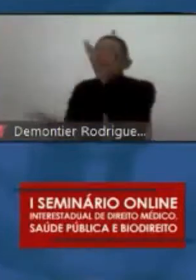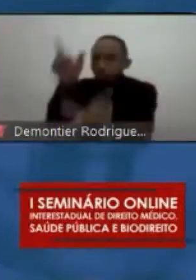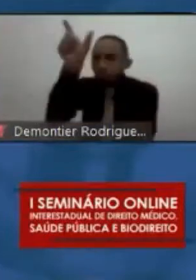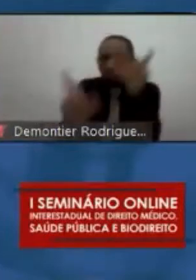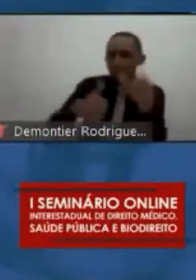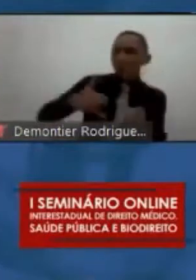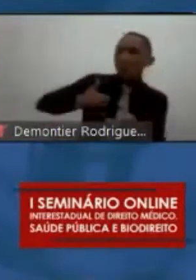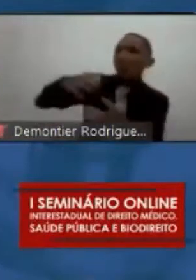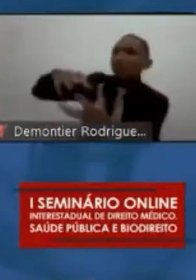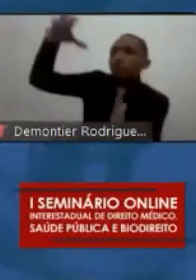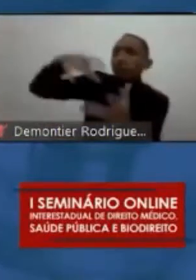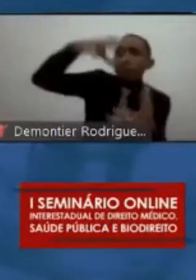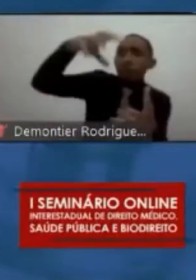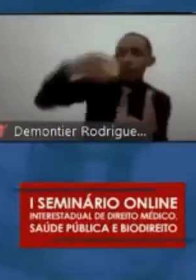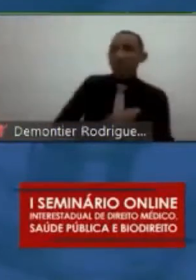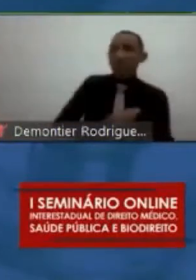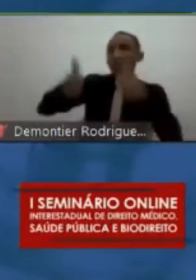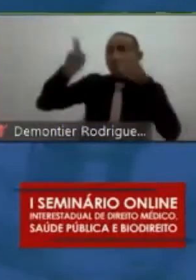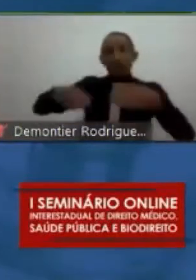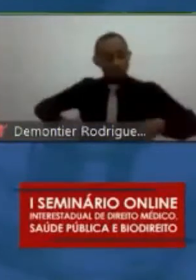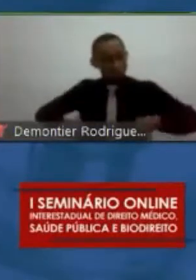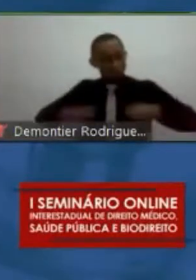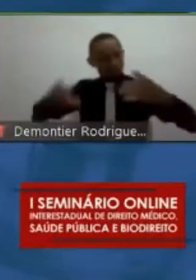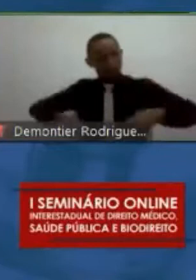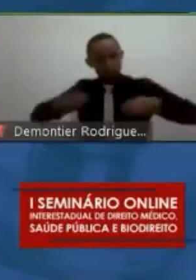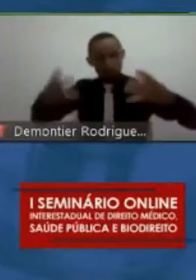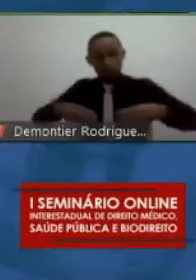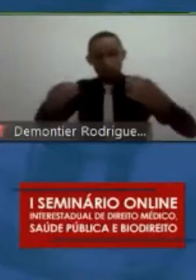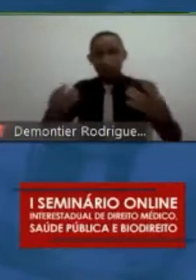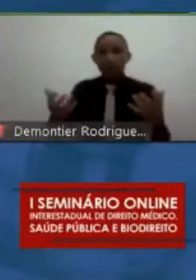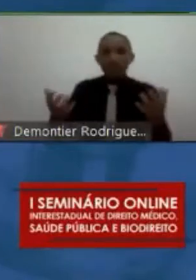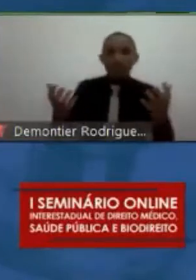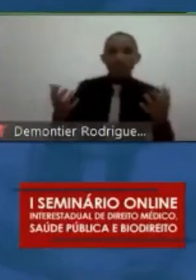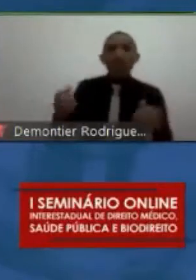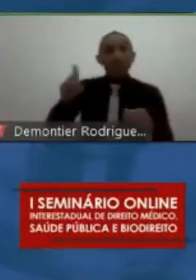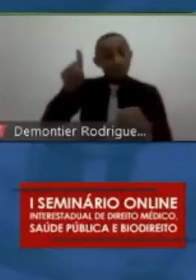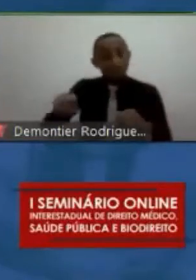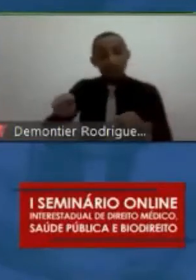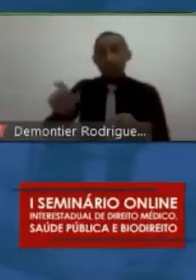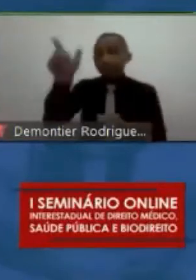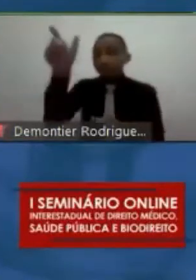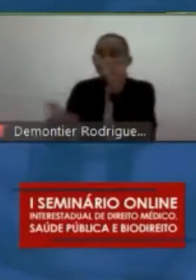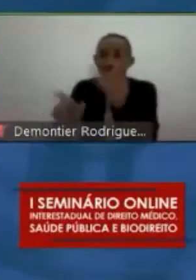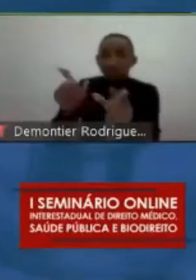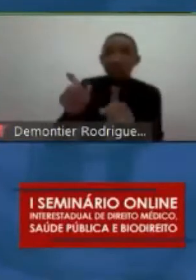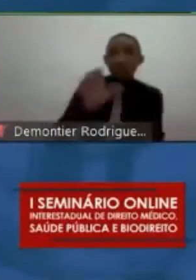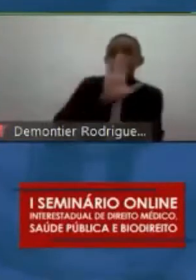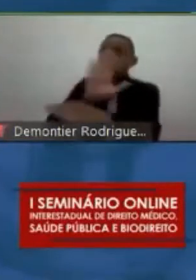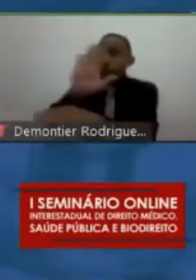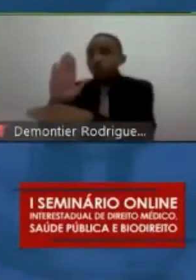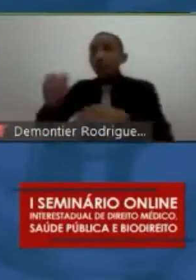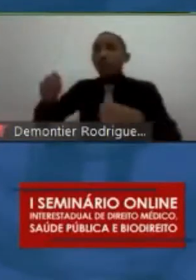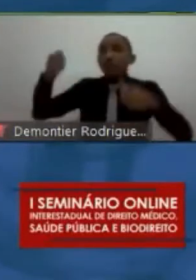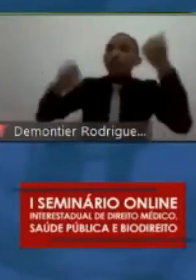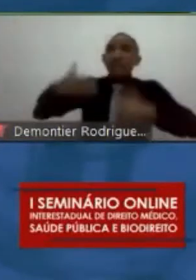vivendo mais e melhor. Então, essa pressão que se tem sobre a qualidade do atendimento versus o custo para